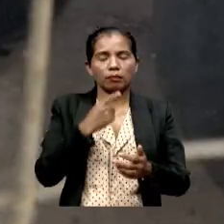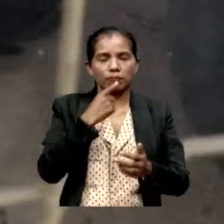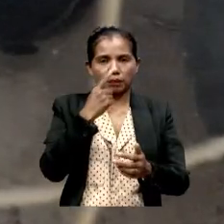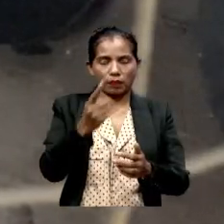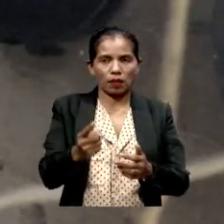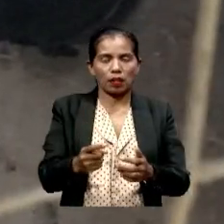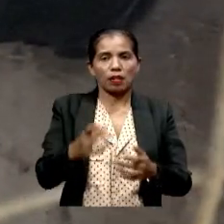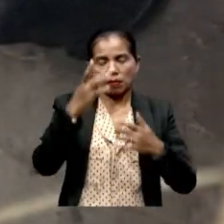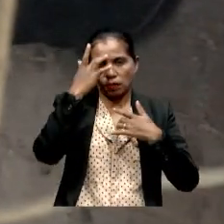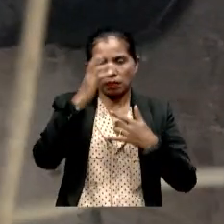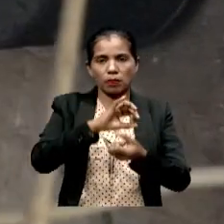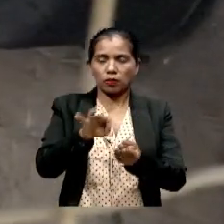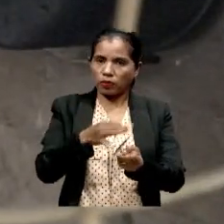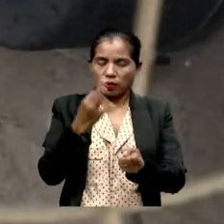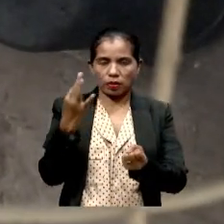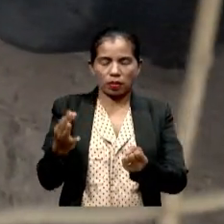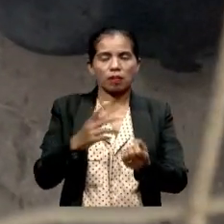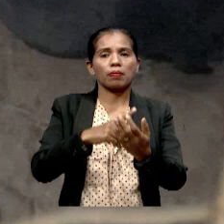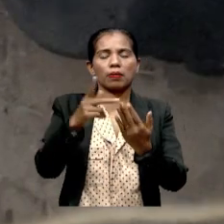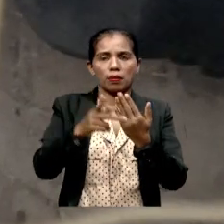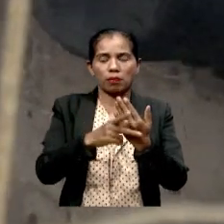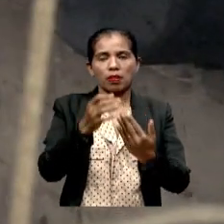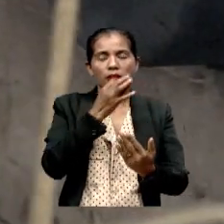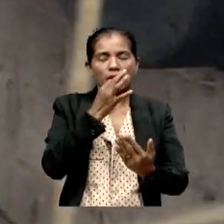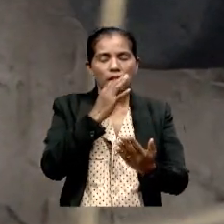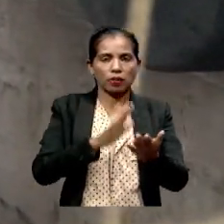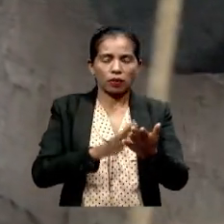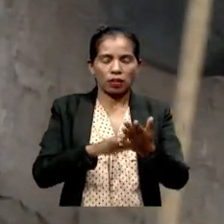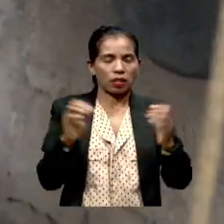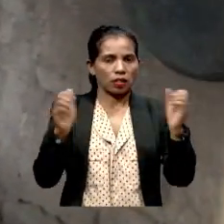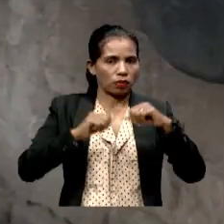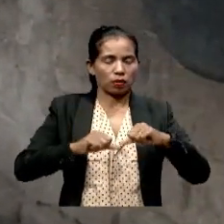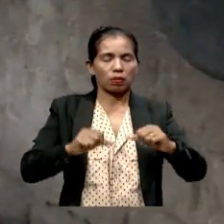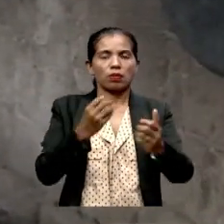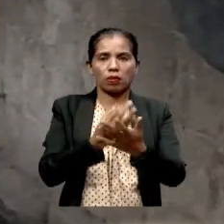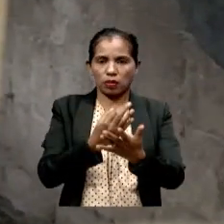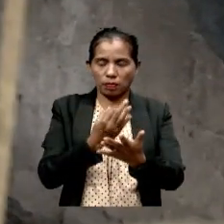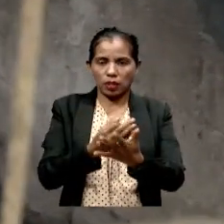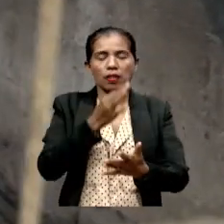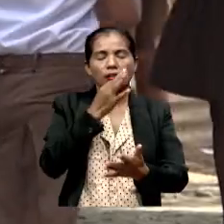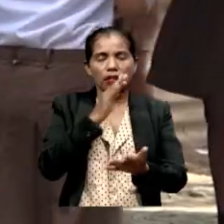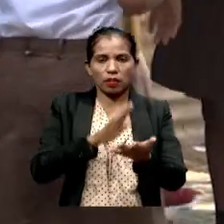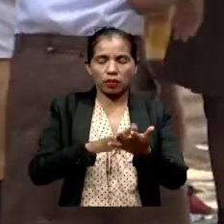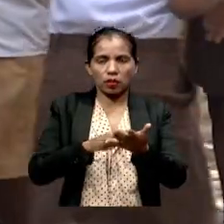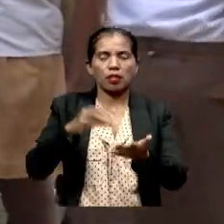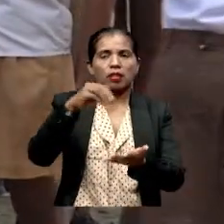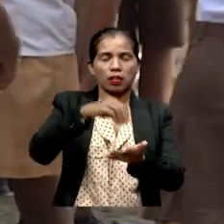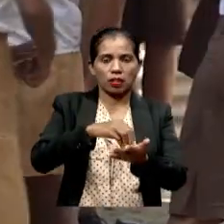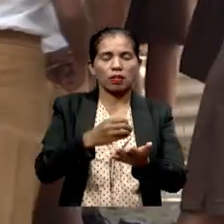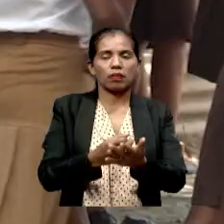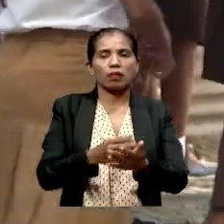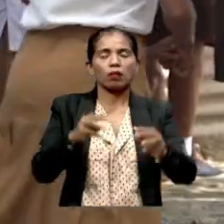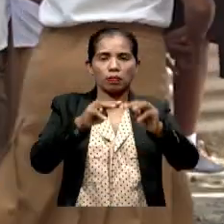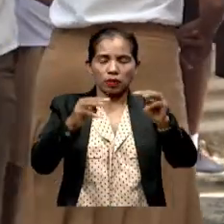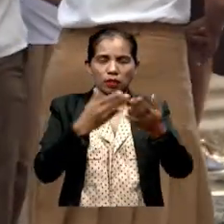durante a pandemia COVID-19, programa merenda escolar Lalao, no orçamento merenda escolar Nian, aloca faliba facilidade